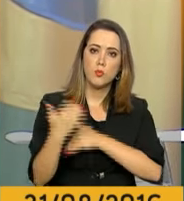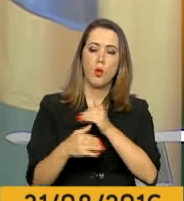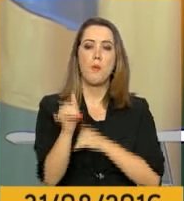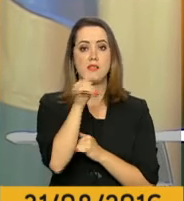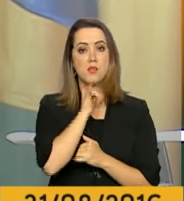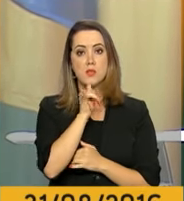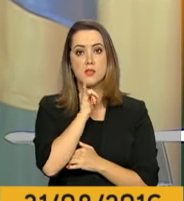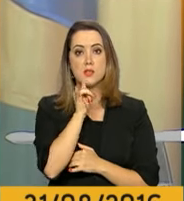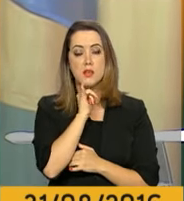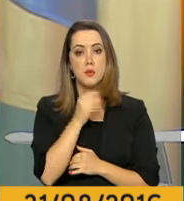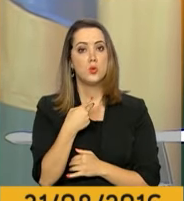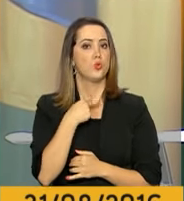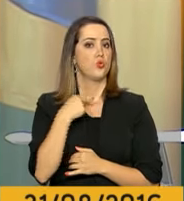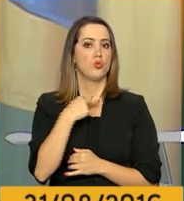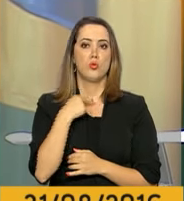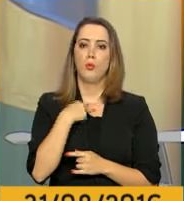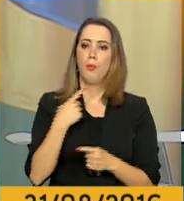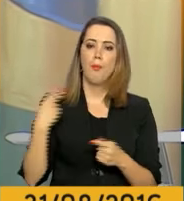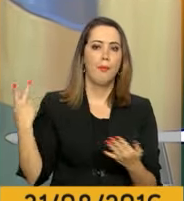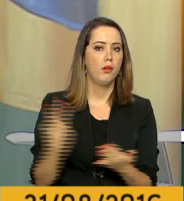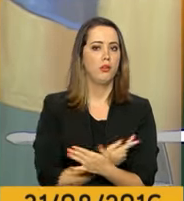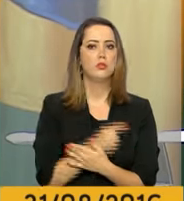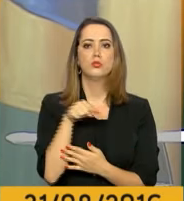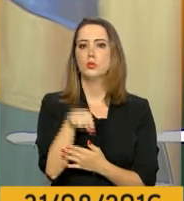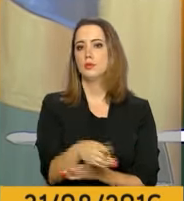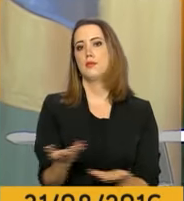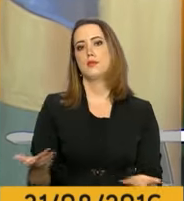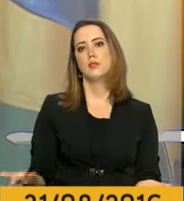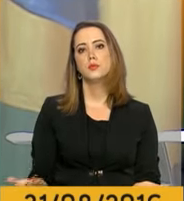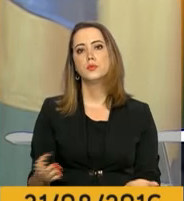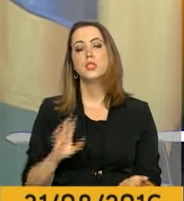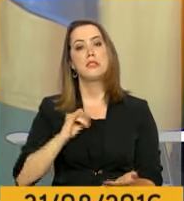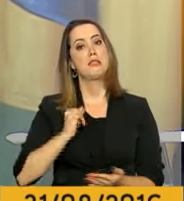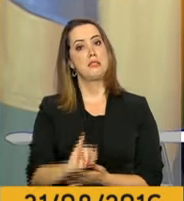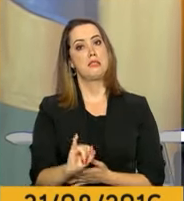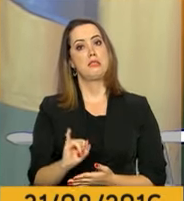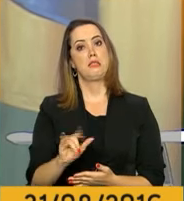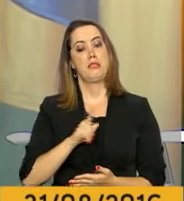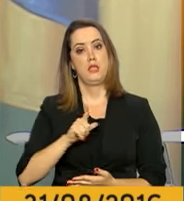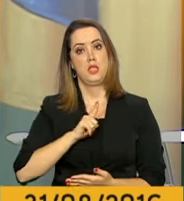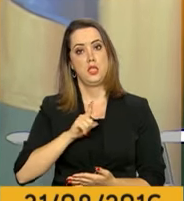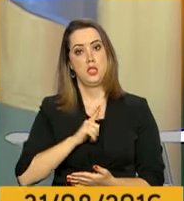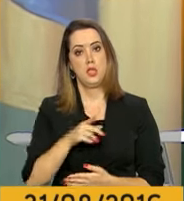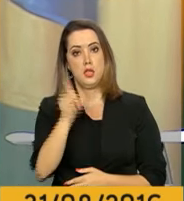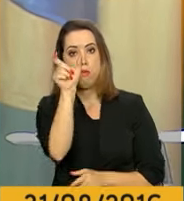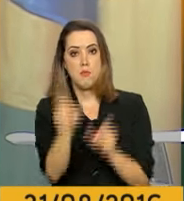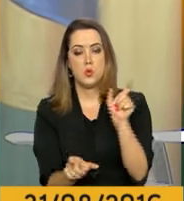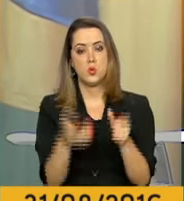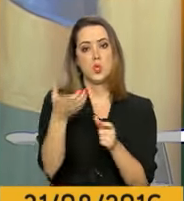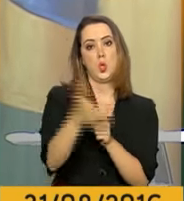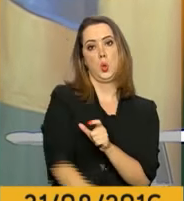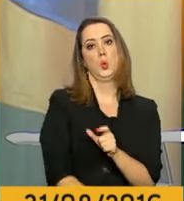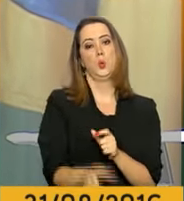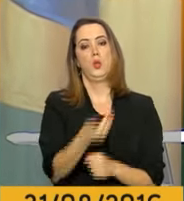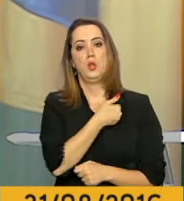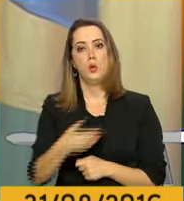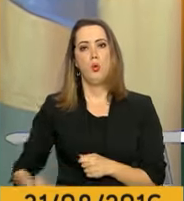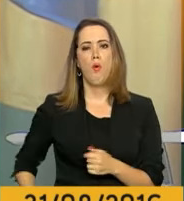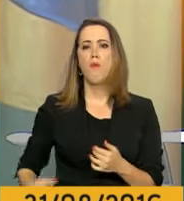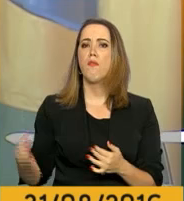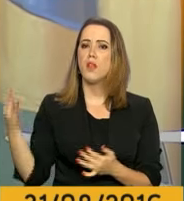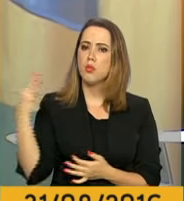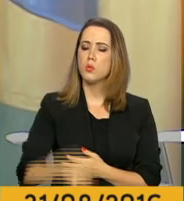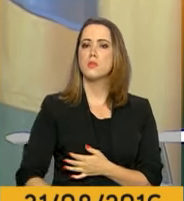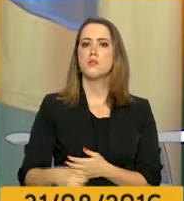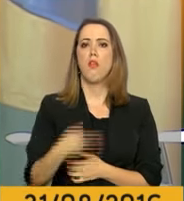exemplo de que não será tolerado essa espécie de conduta. Agora, se há gente que não quer que o governo dê certo, muito bem, declare-se